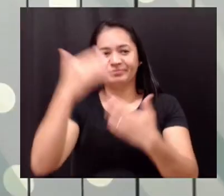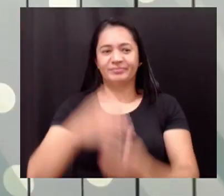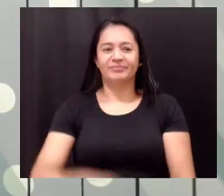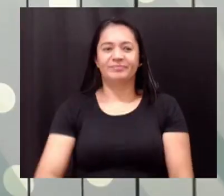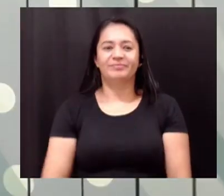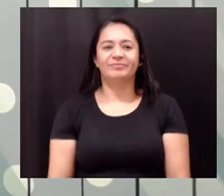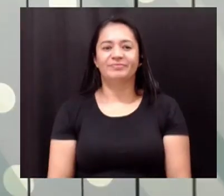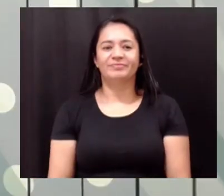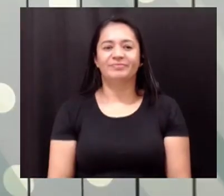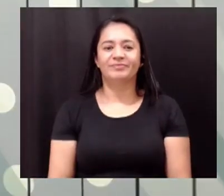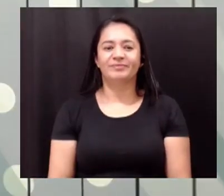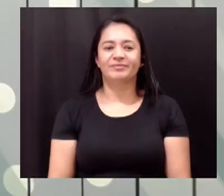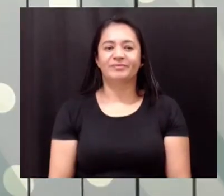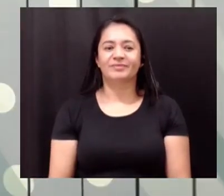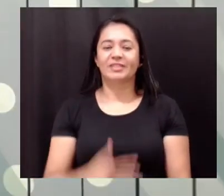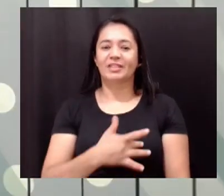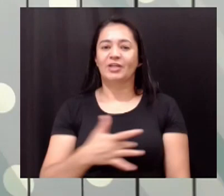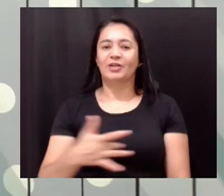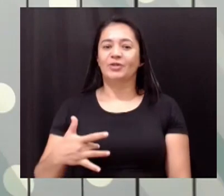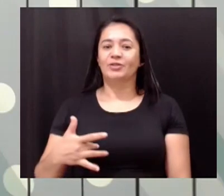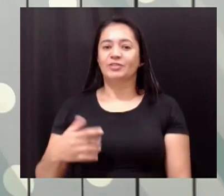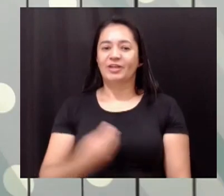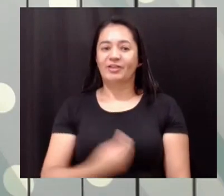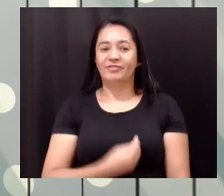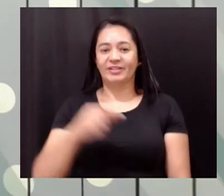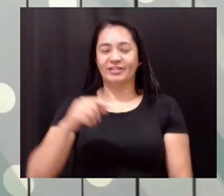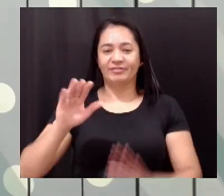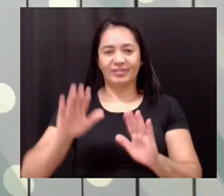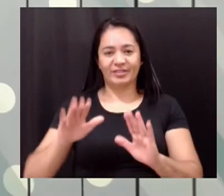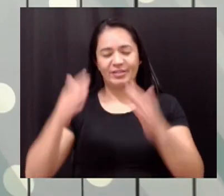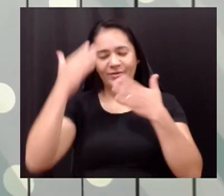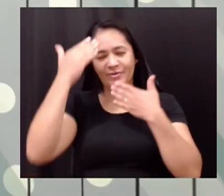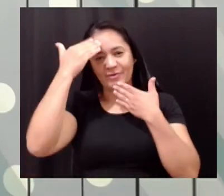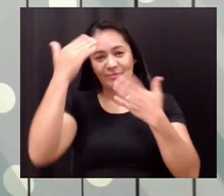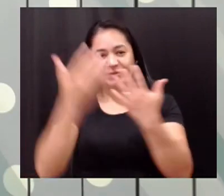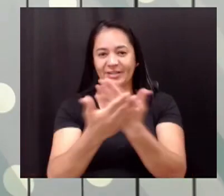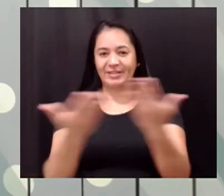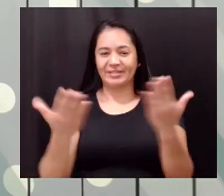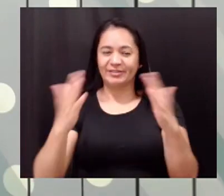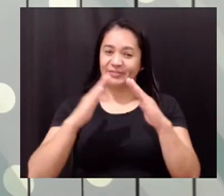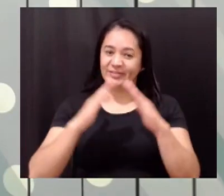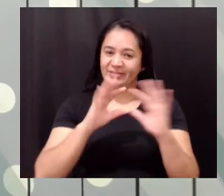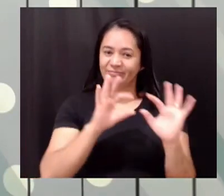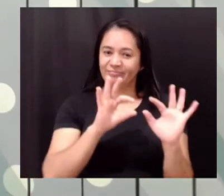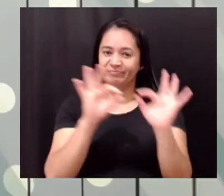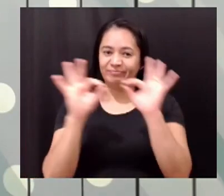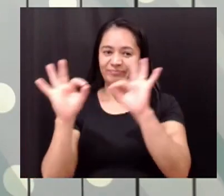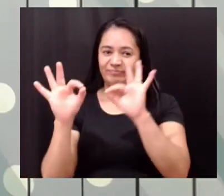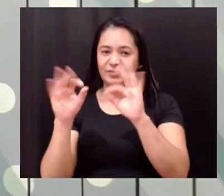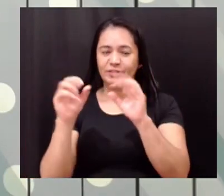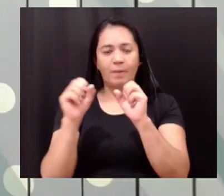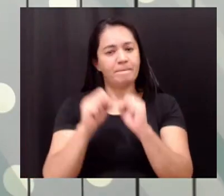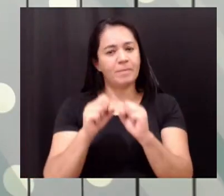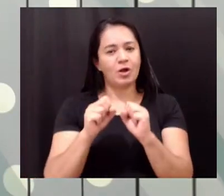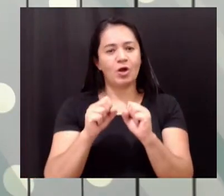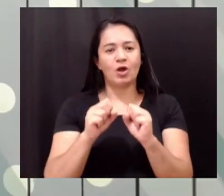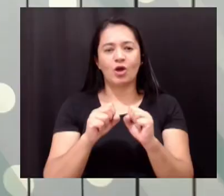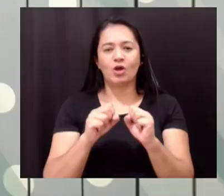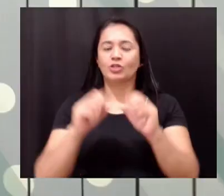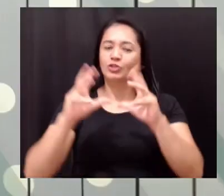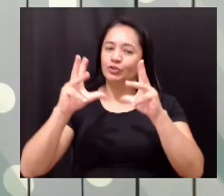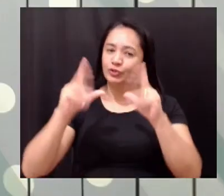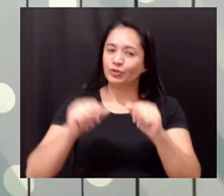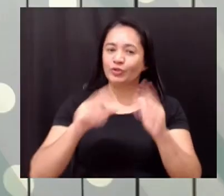é Vida fica por aqui. Obrigada ao pessoal de casa pela companhia. Lembrando que você pode conferir todos os conteúdos